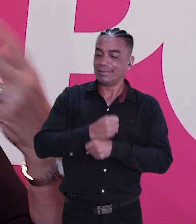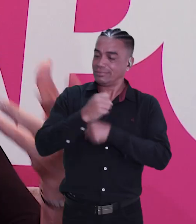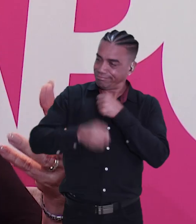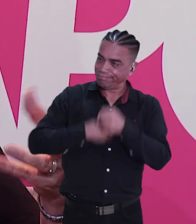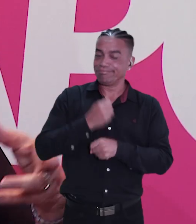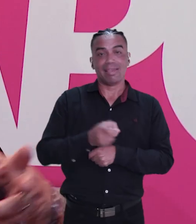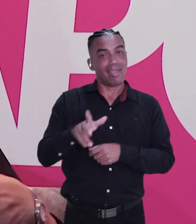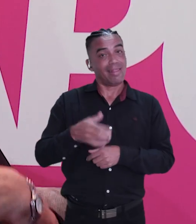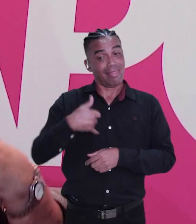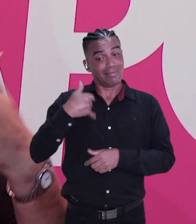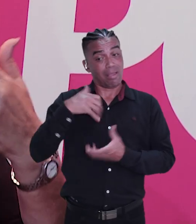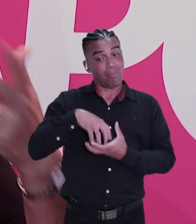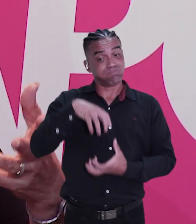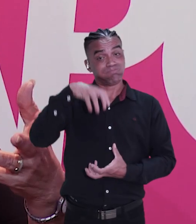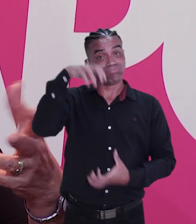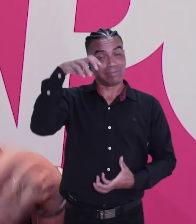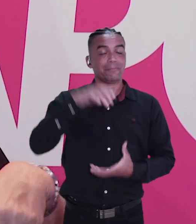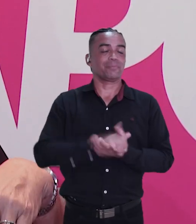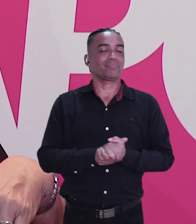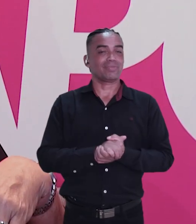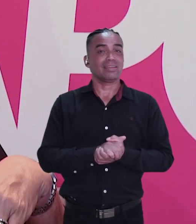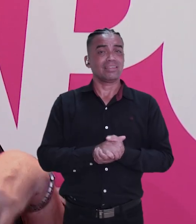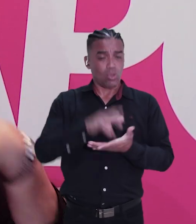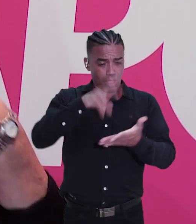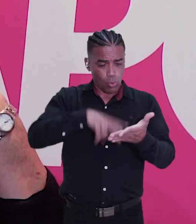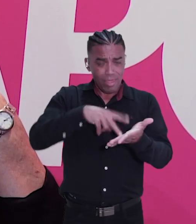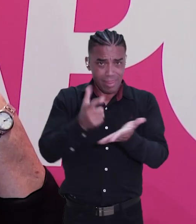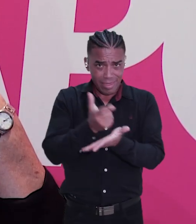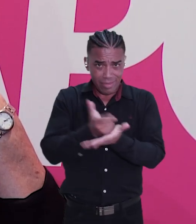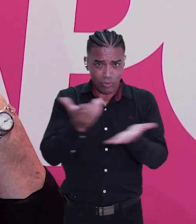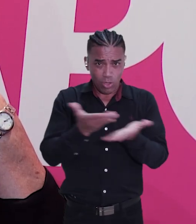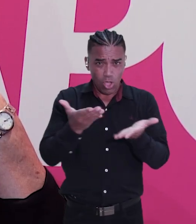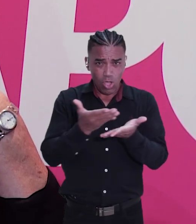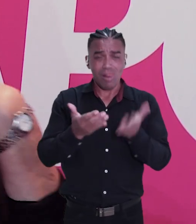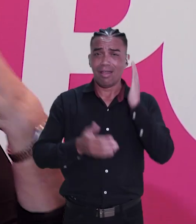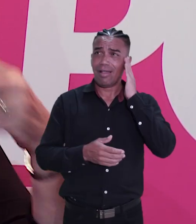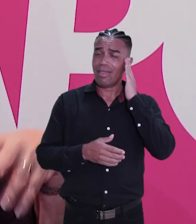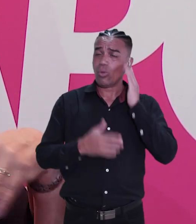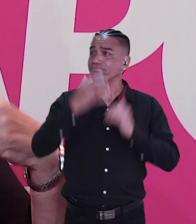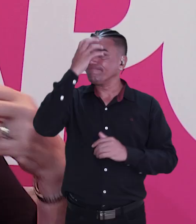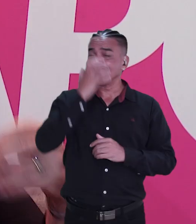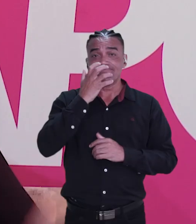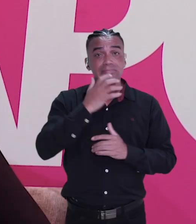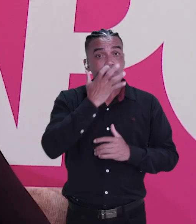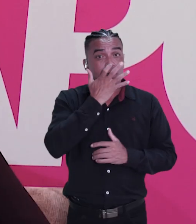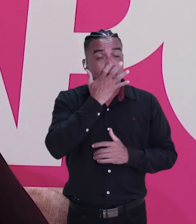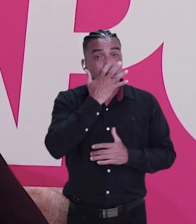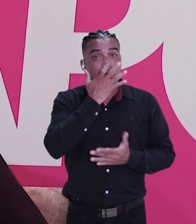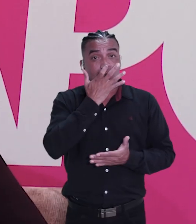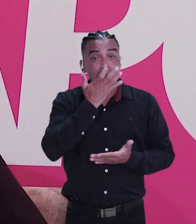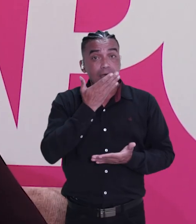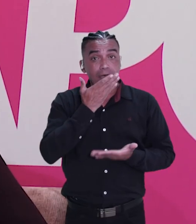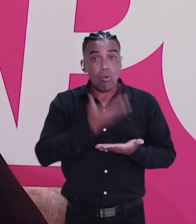estão passando, ele está ficando mais velho. E aí, quando eu li esse livro, O Trincheira Tropical, eu realmente fiquei